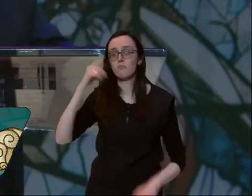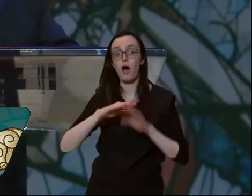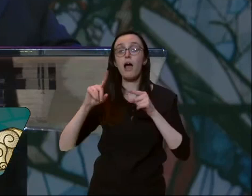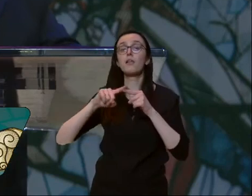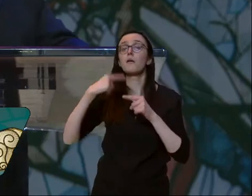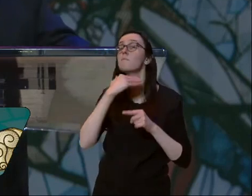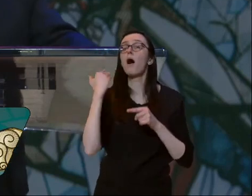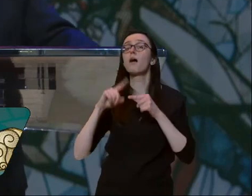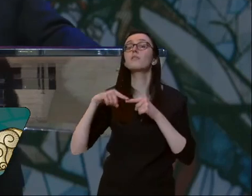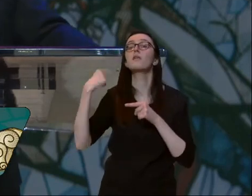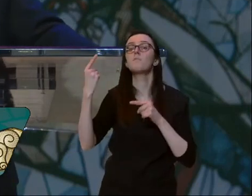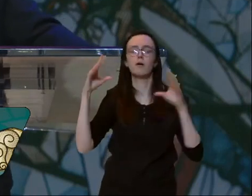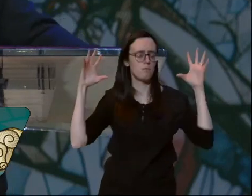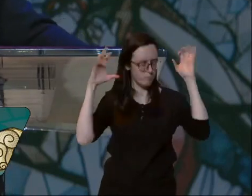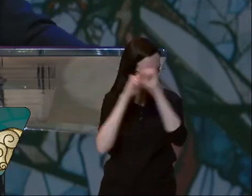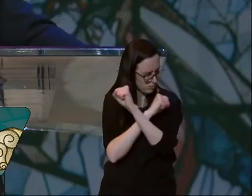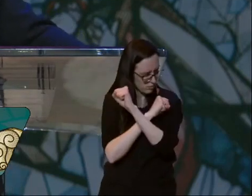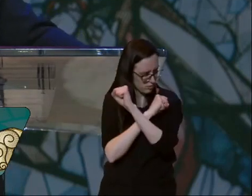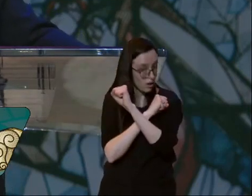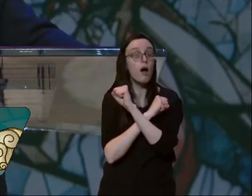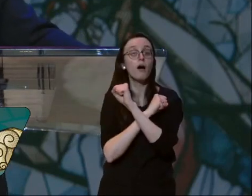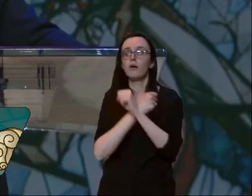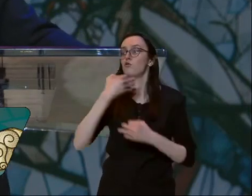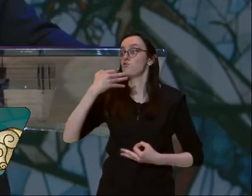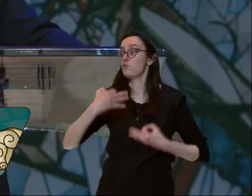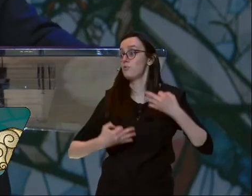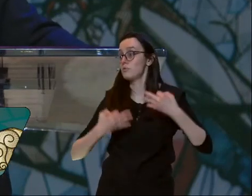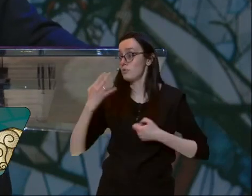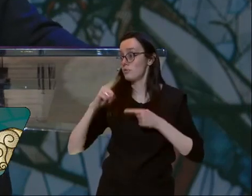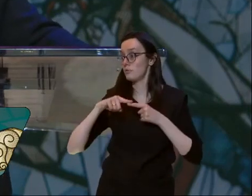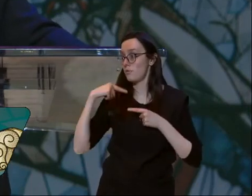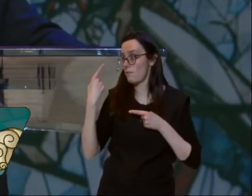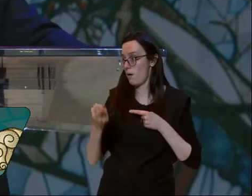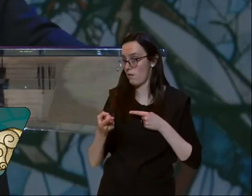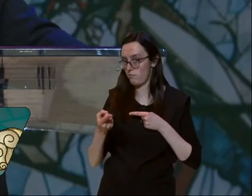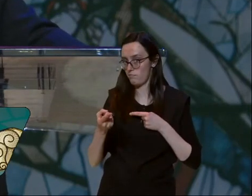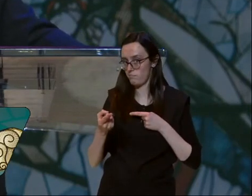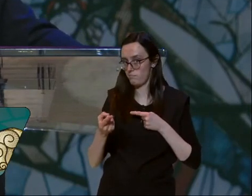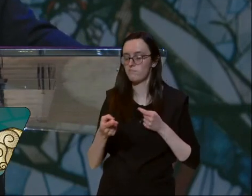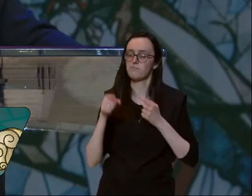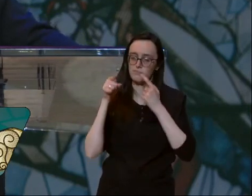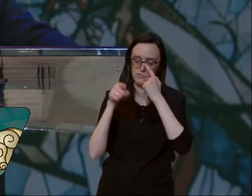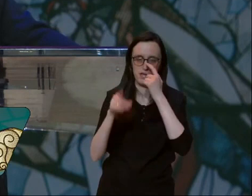Depois disto, vem o juízo de Deus. E é